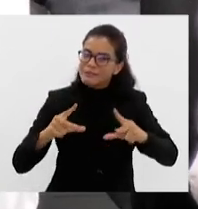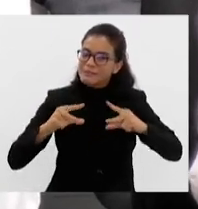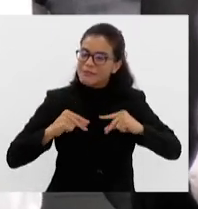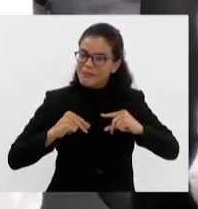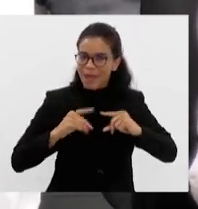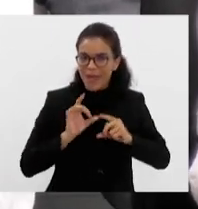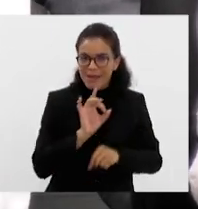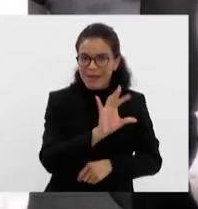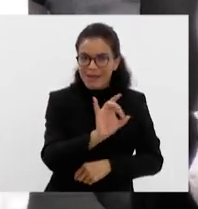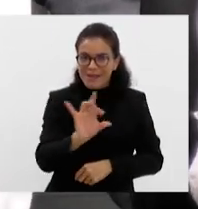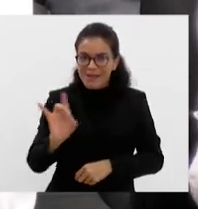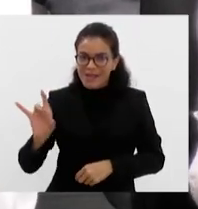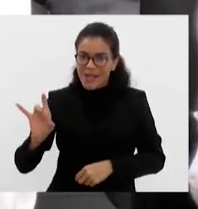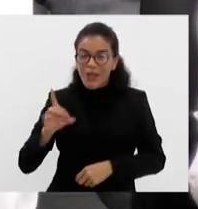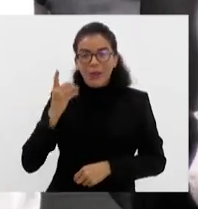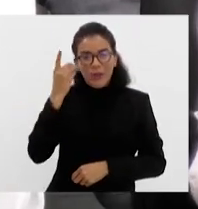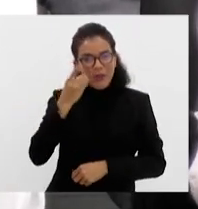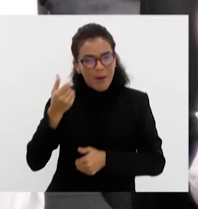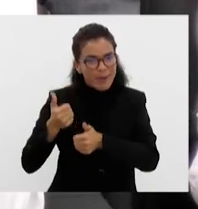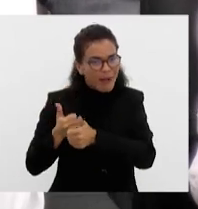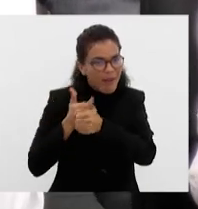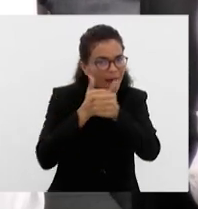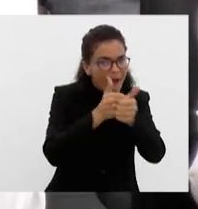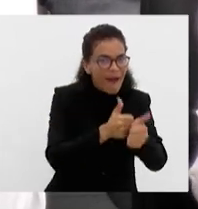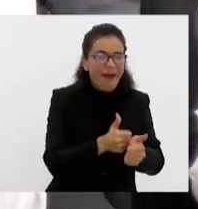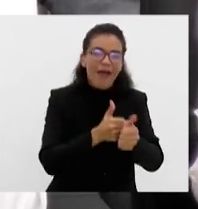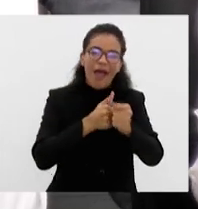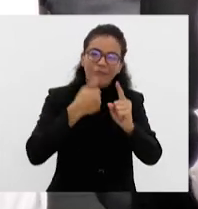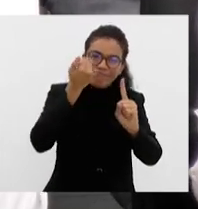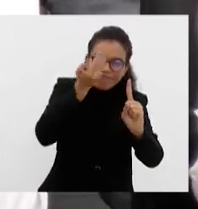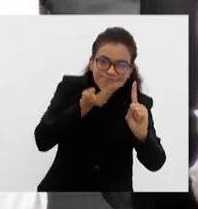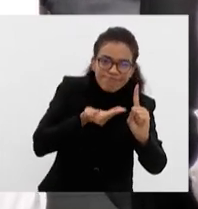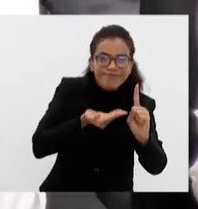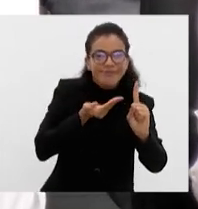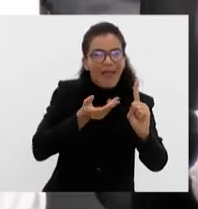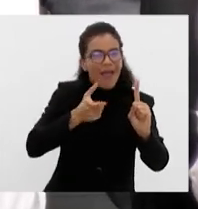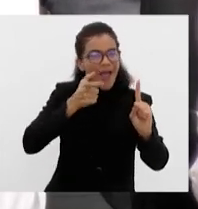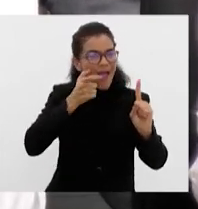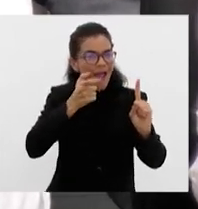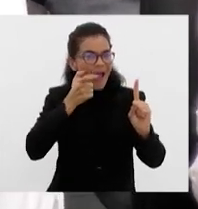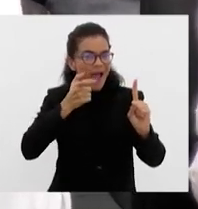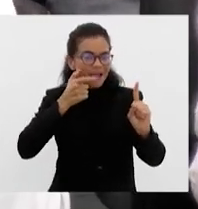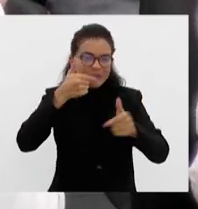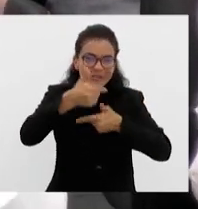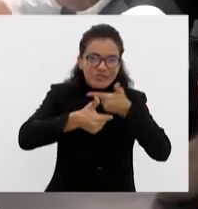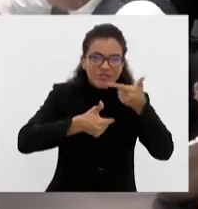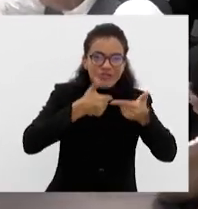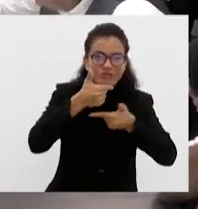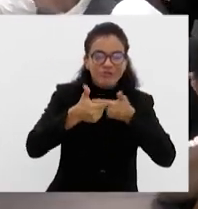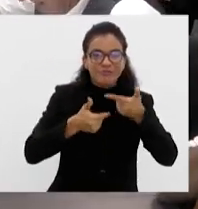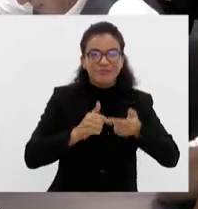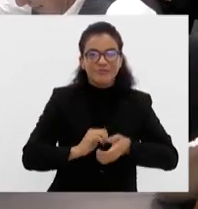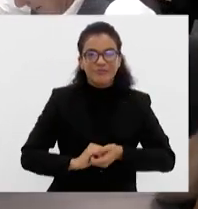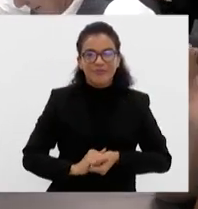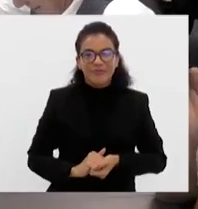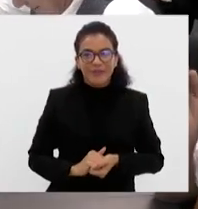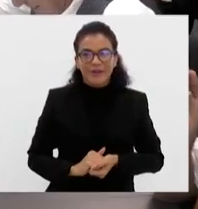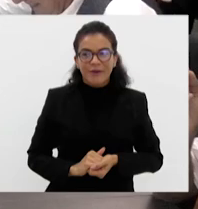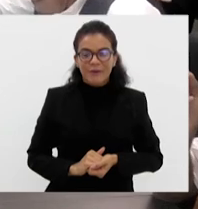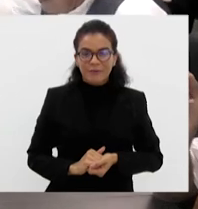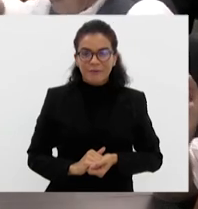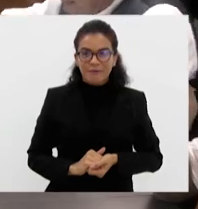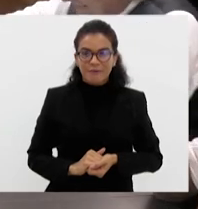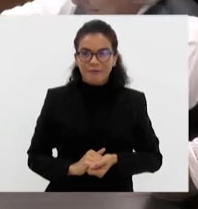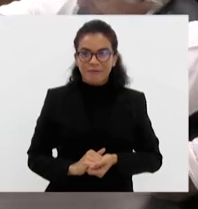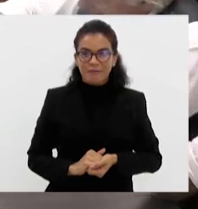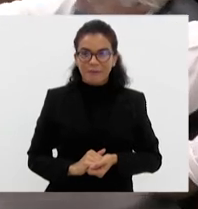próprios, podendo os deputados acompanhar e prestigiar esses desempenhos. Boa, boa. Você relatou esse PL de Vossa